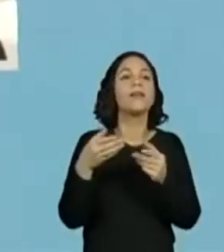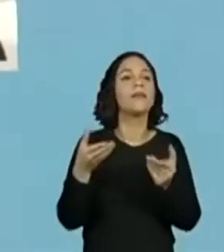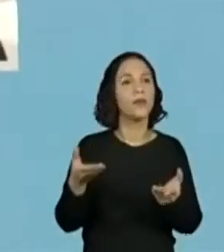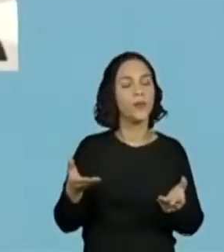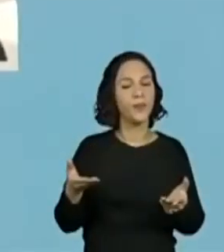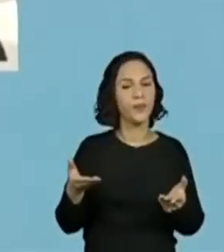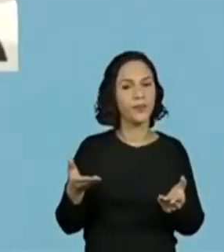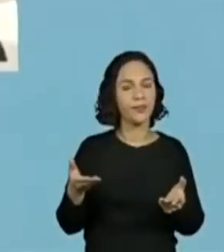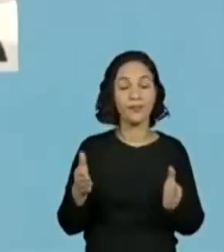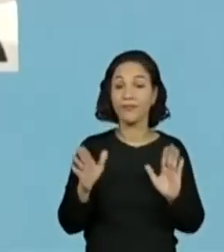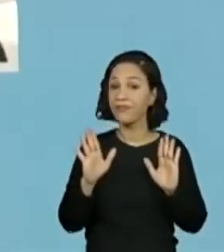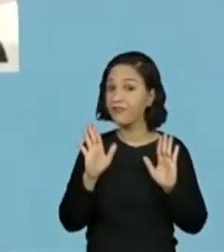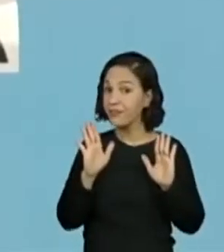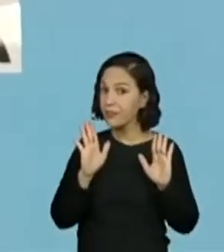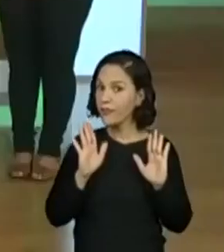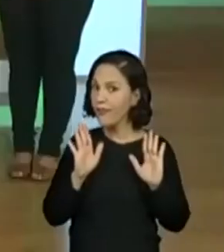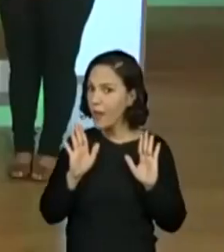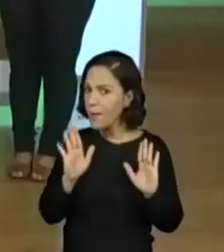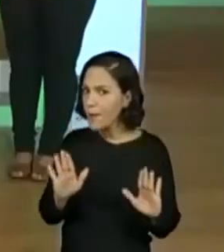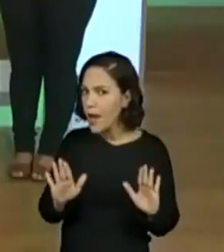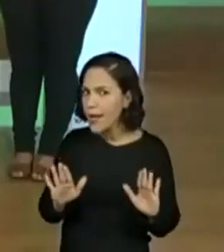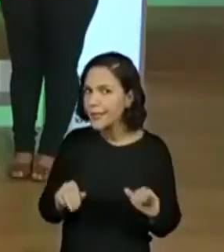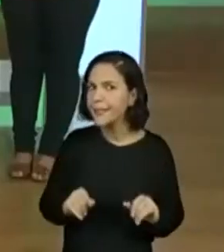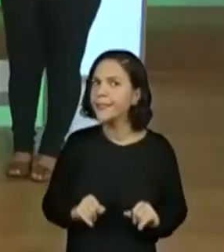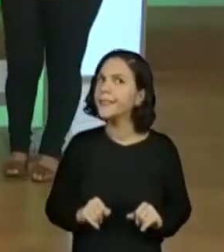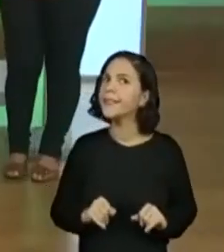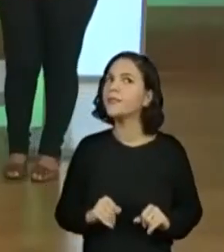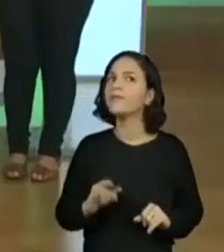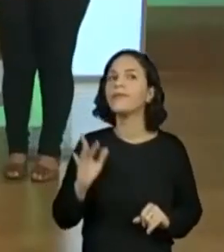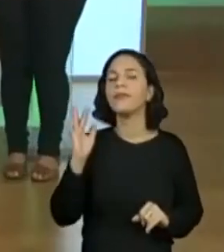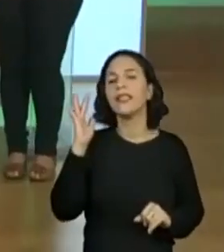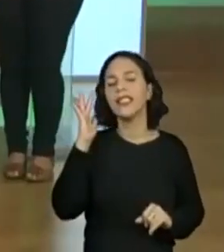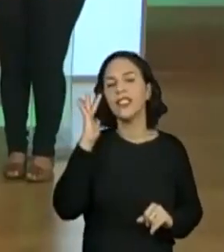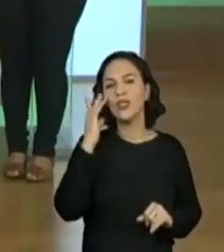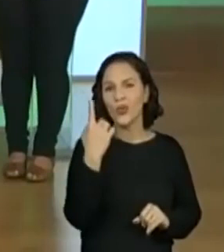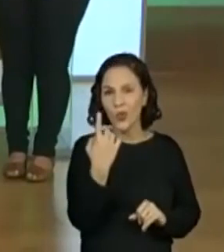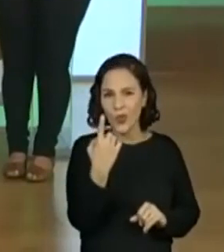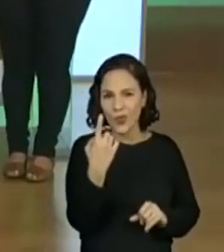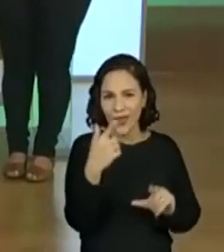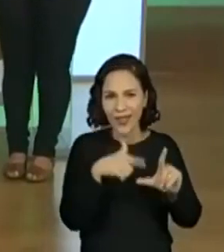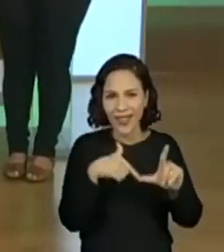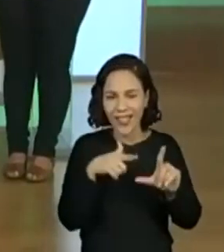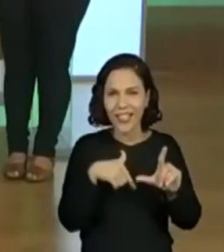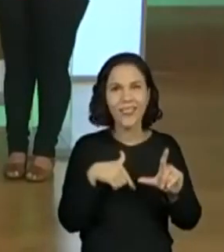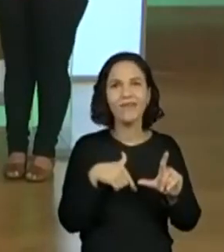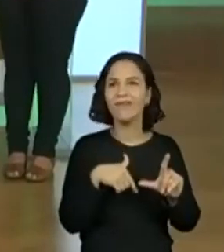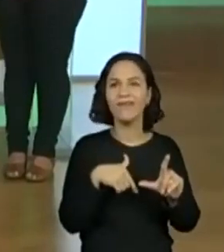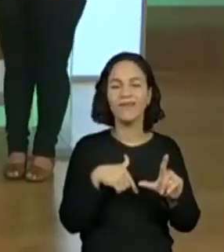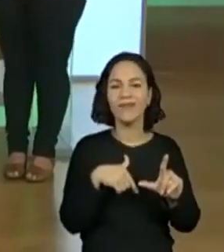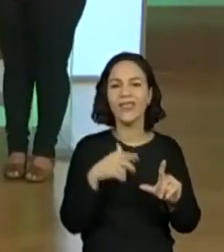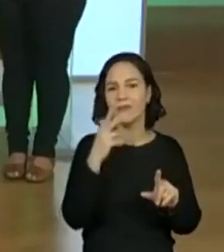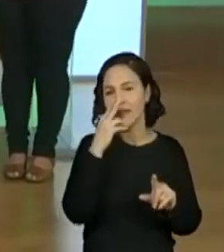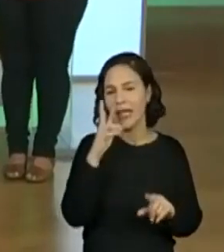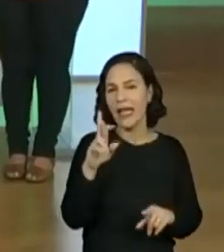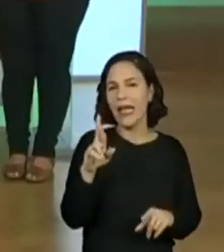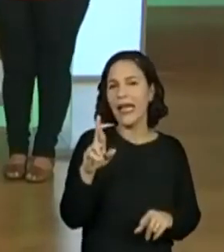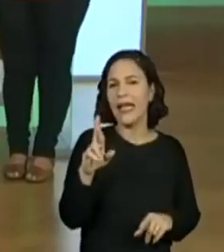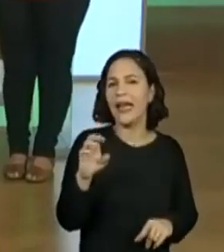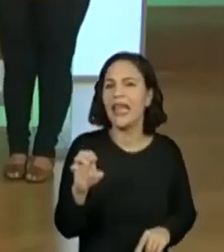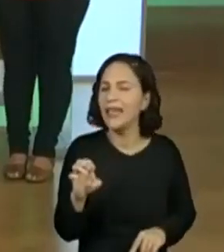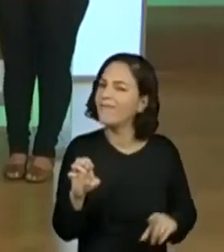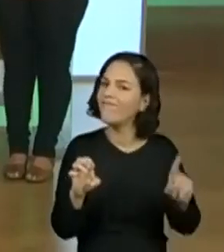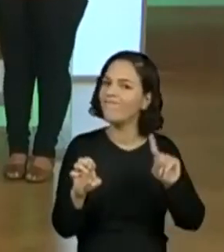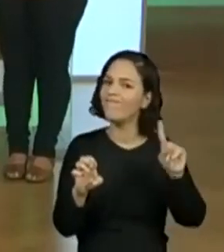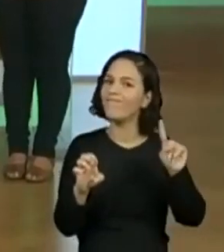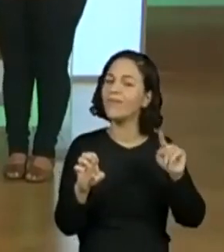Então, mas professora Vivi, eu acho que precisa de mais uma letra. Ah, senão fica escorrer. É. A gente não quer re, e, né? E